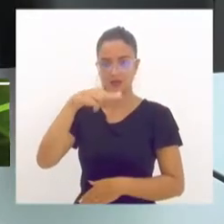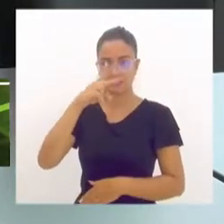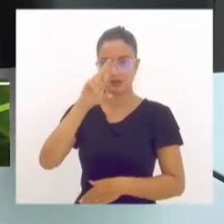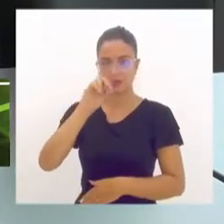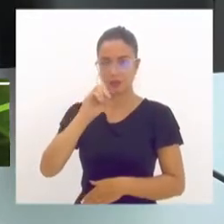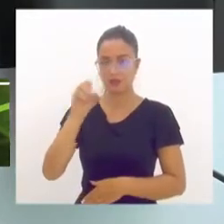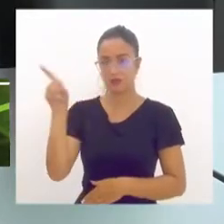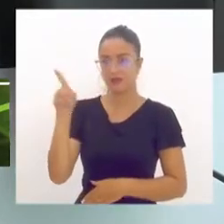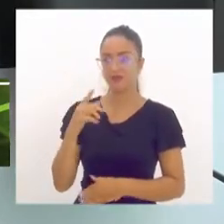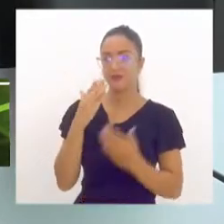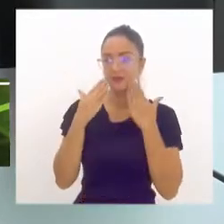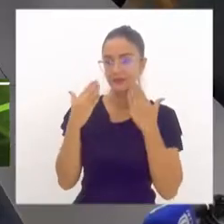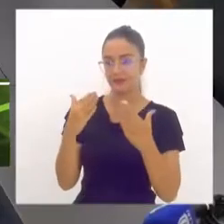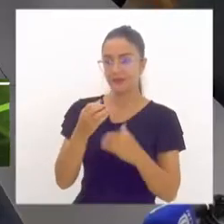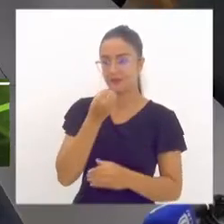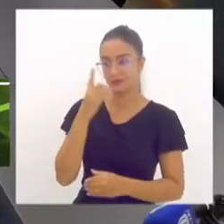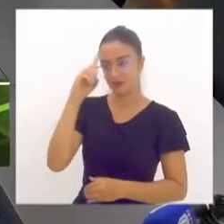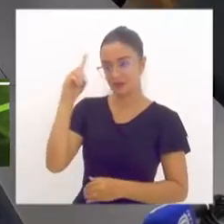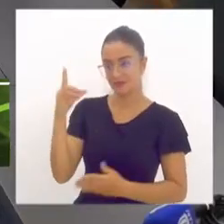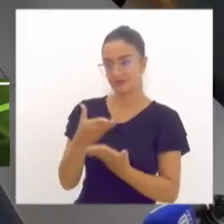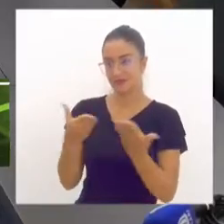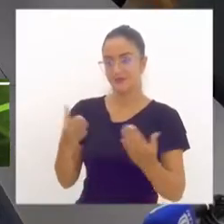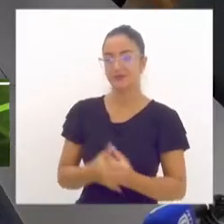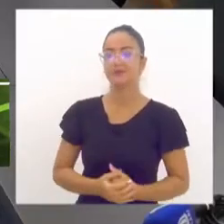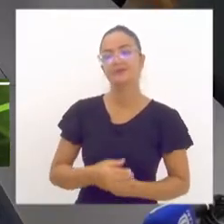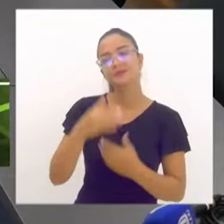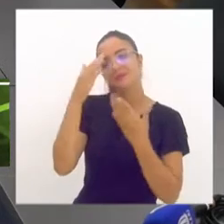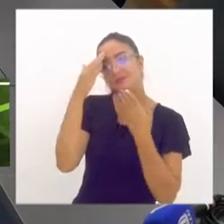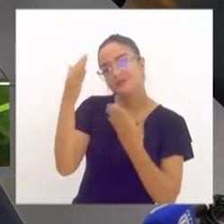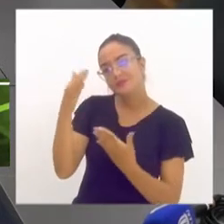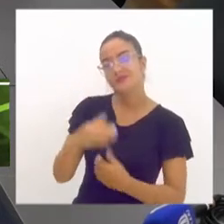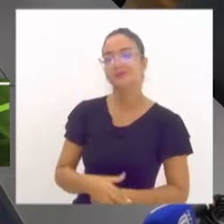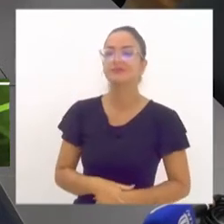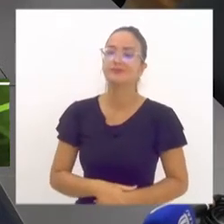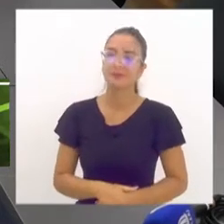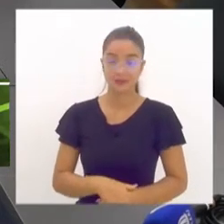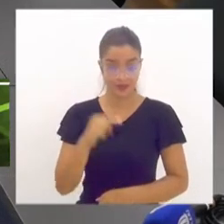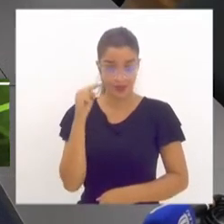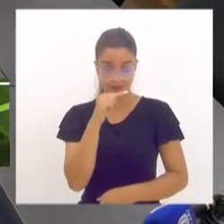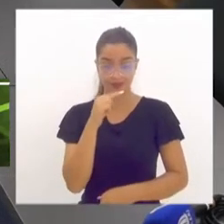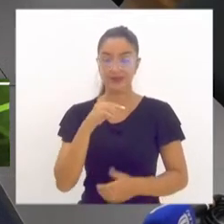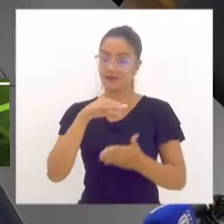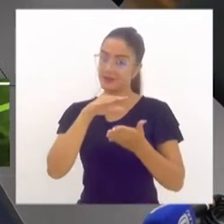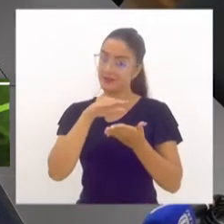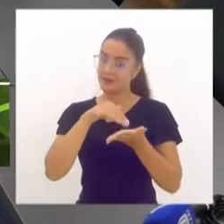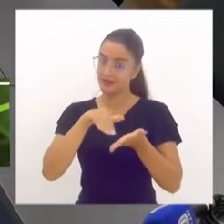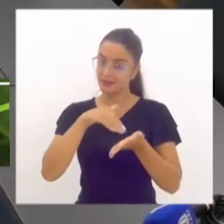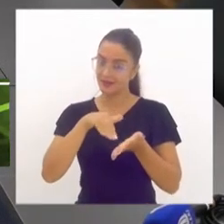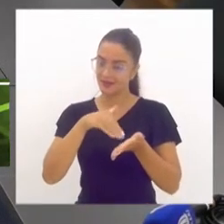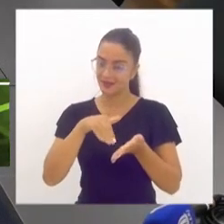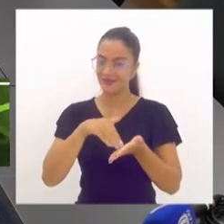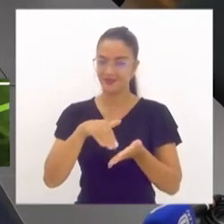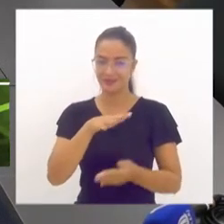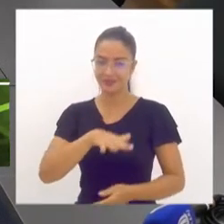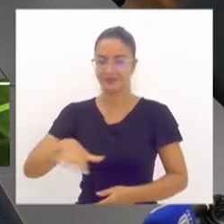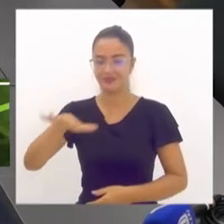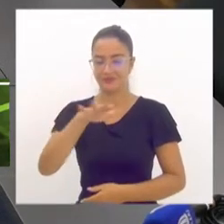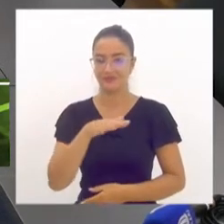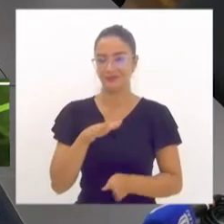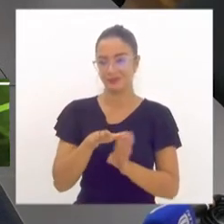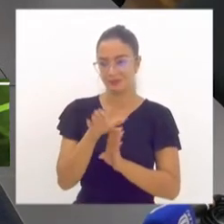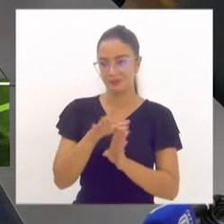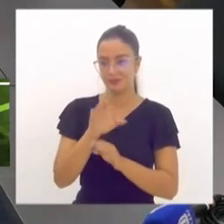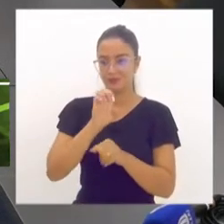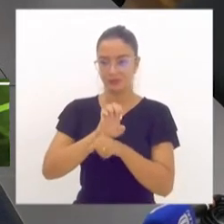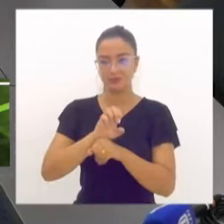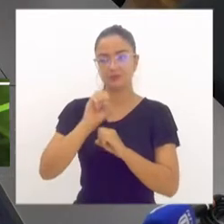ótimo trabalho. Obrigado, professora Soraya, que é secretária-geral do Conselho Estadual de Educação. Então, vamos